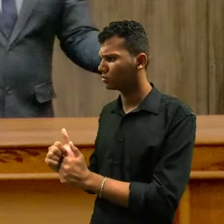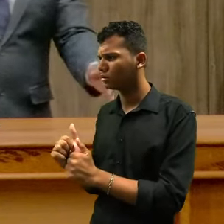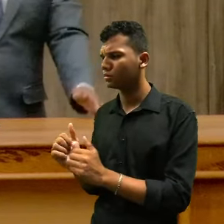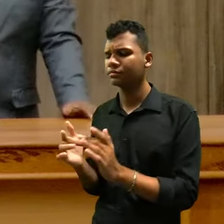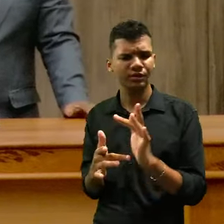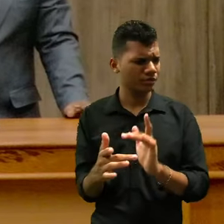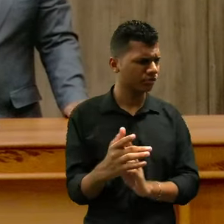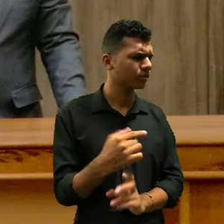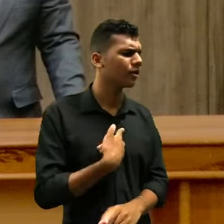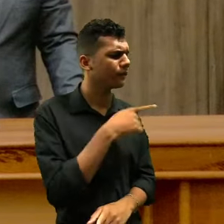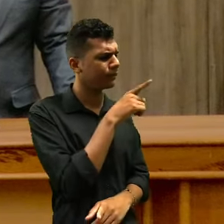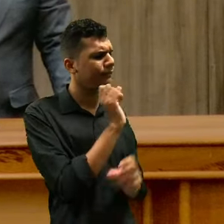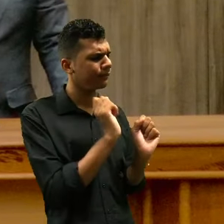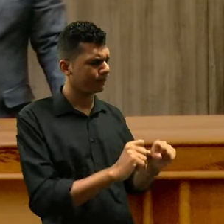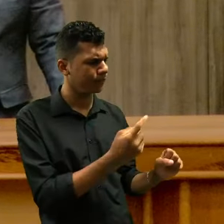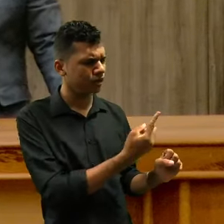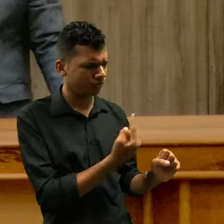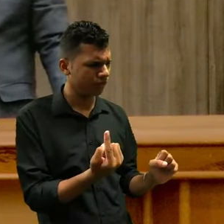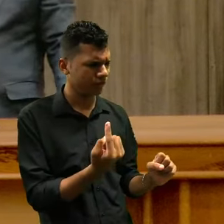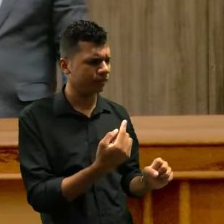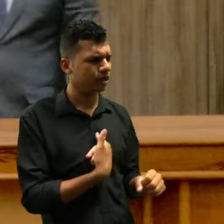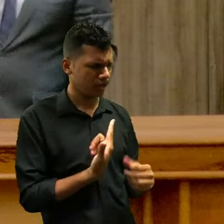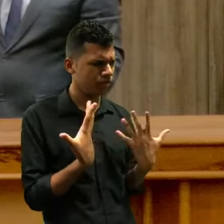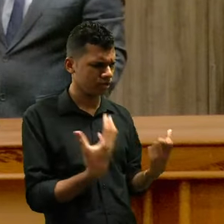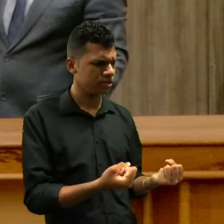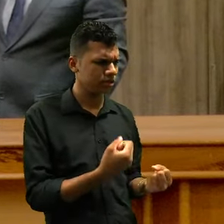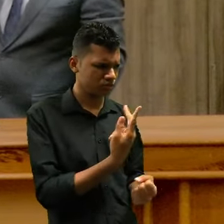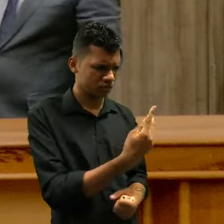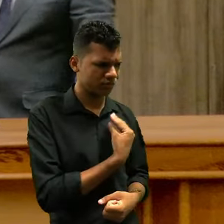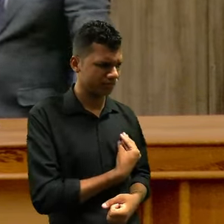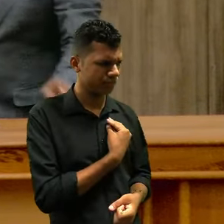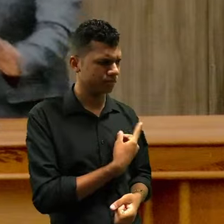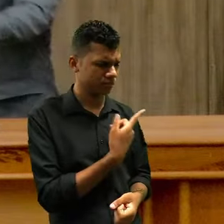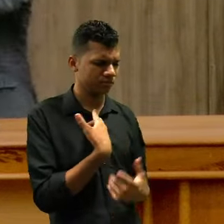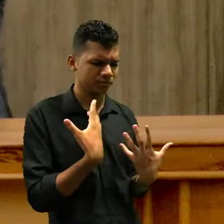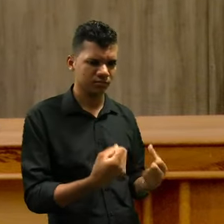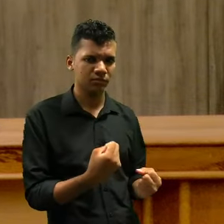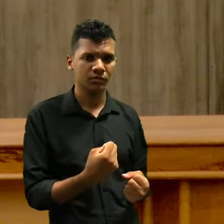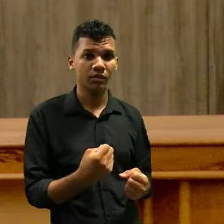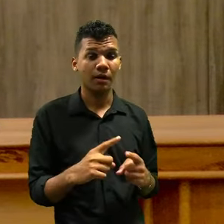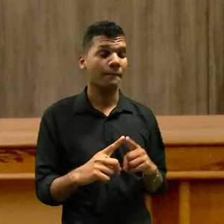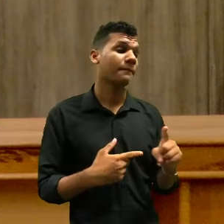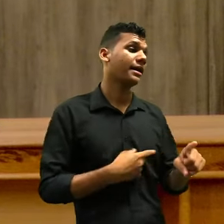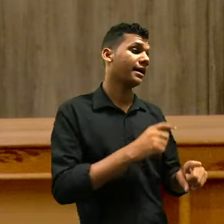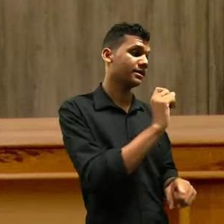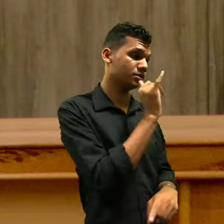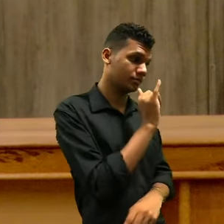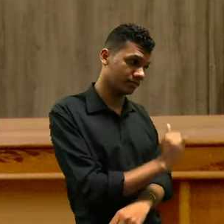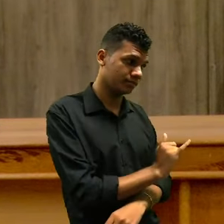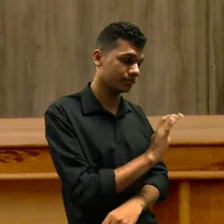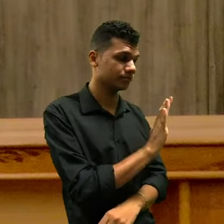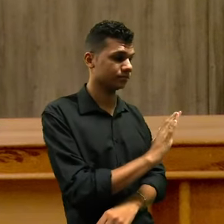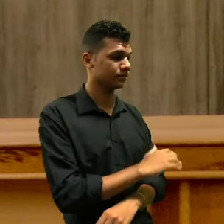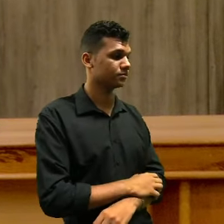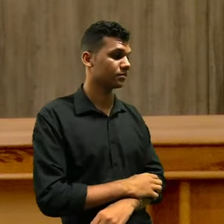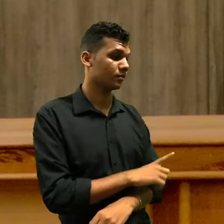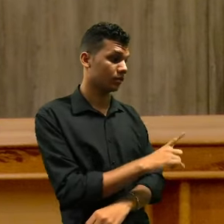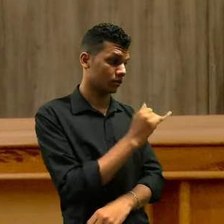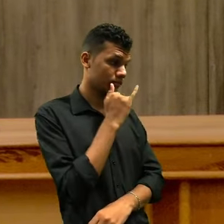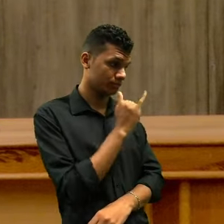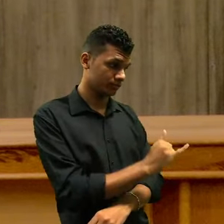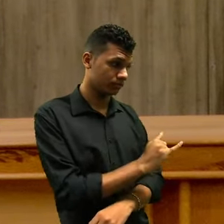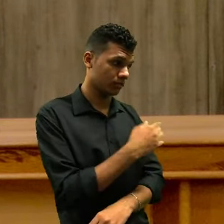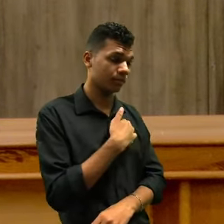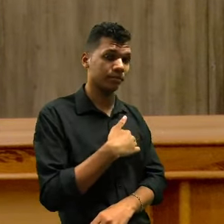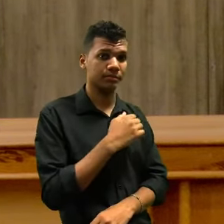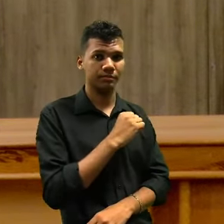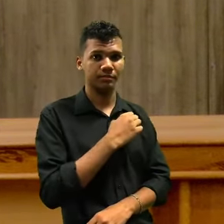pode vir eu te aceito agora eu vou logo te dizer eu vou logo te dizer é Mateus